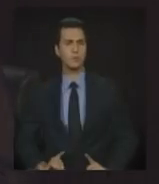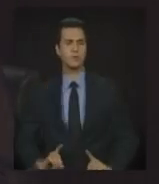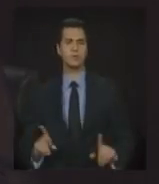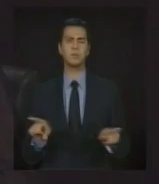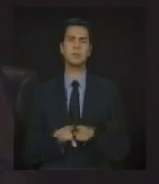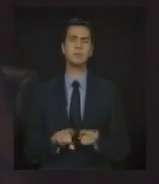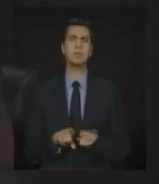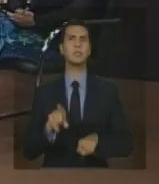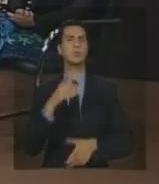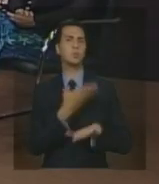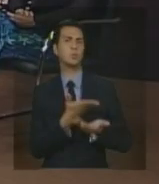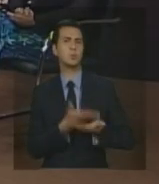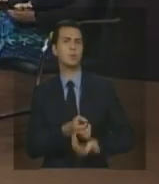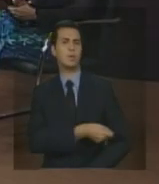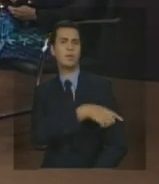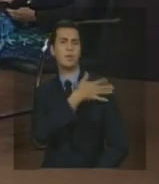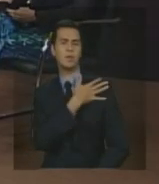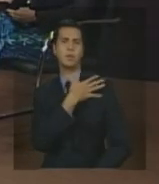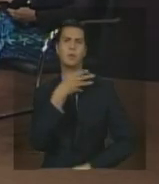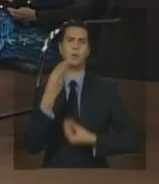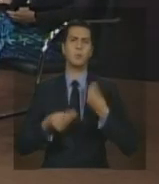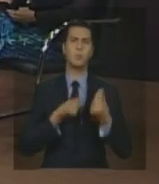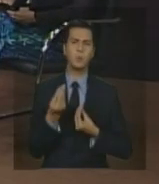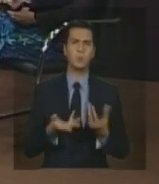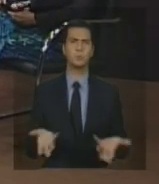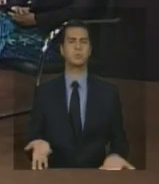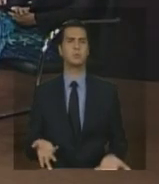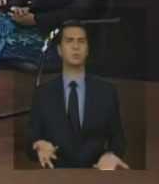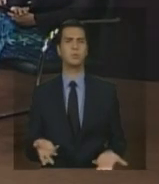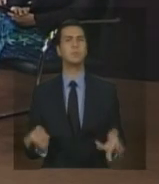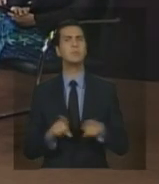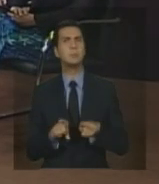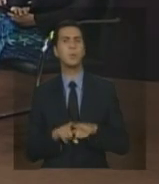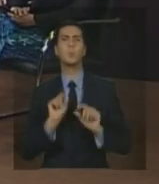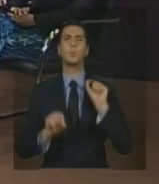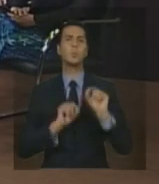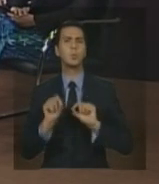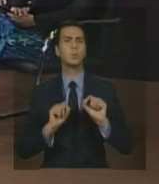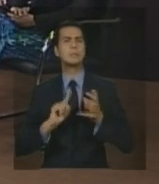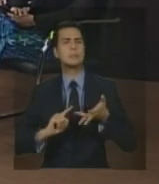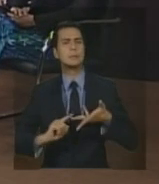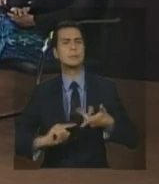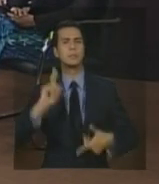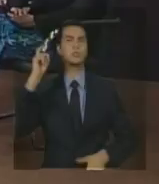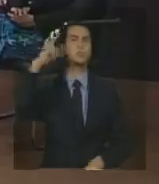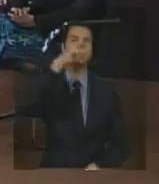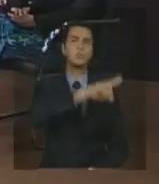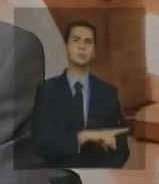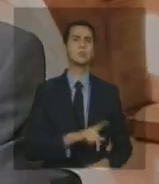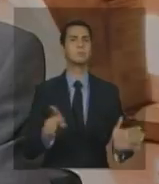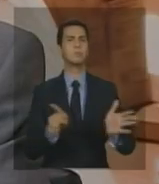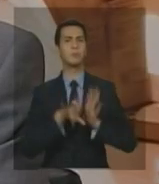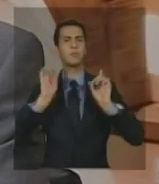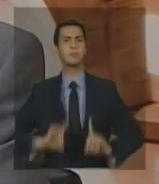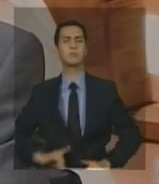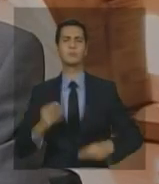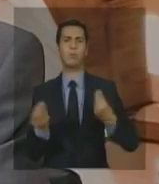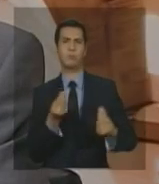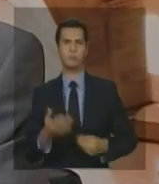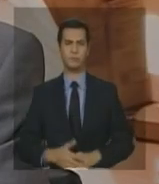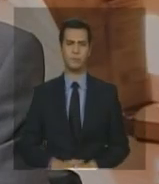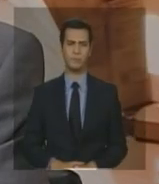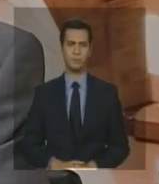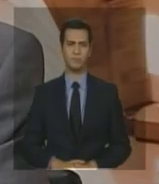dados de escolaridade, as principais dificuldades? Olha, na verdade, Lúcia, nós ainda não temos.